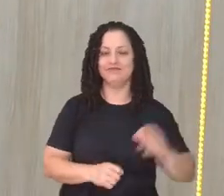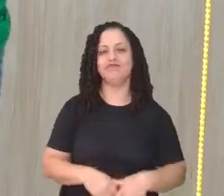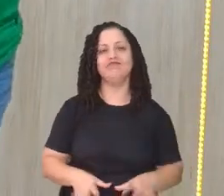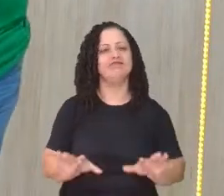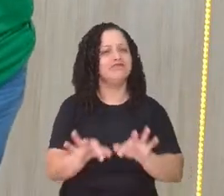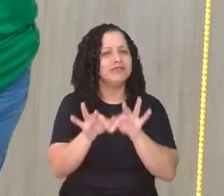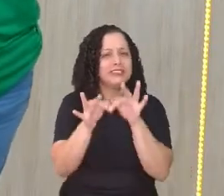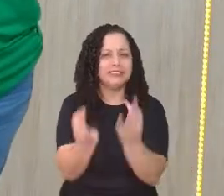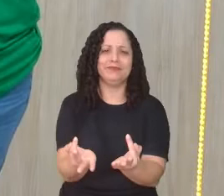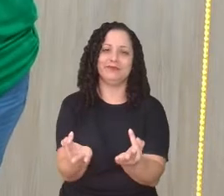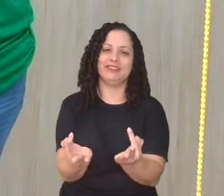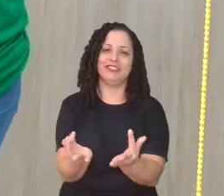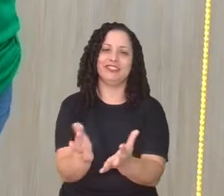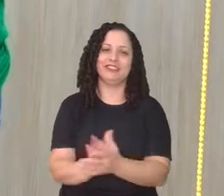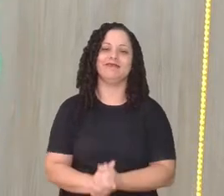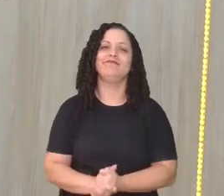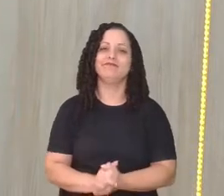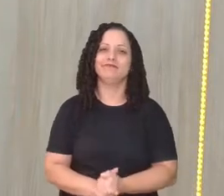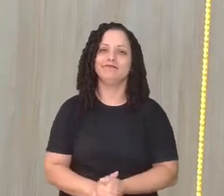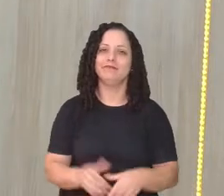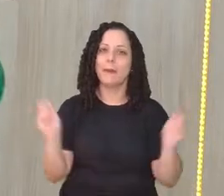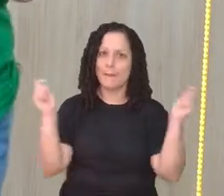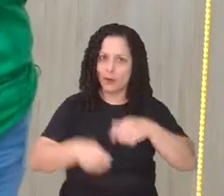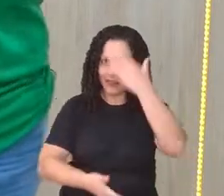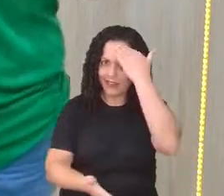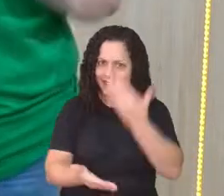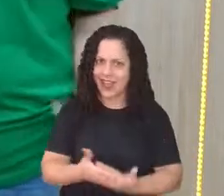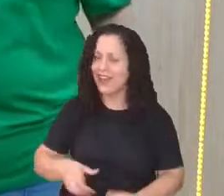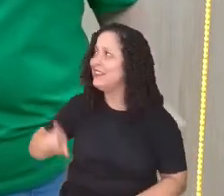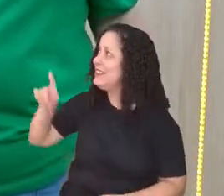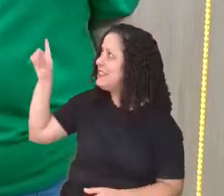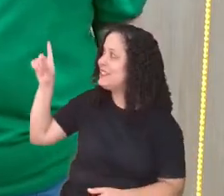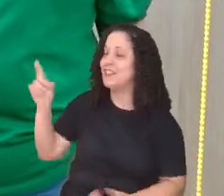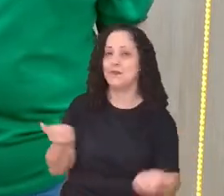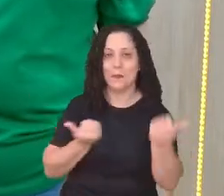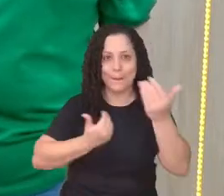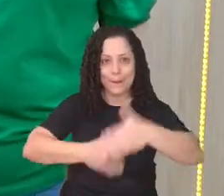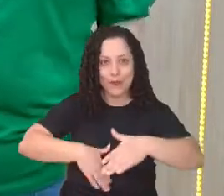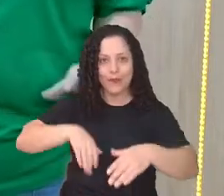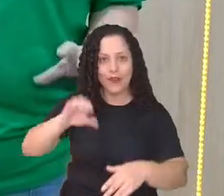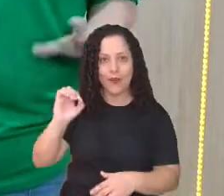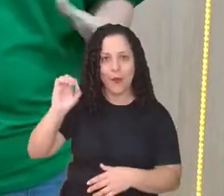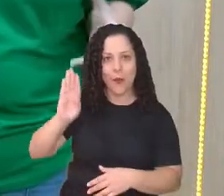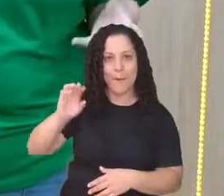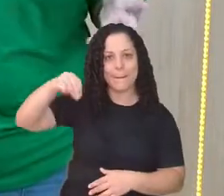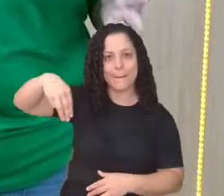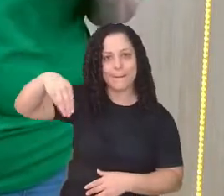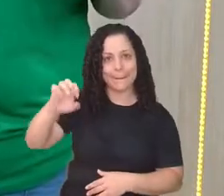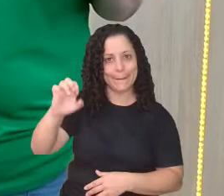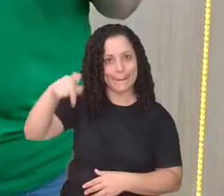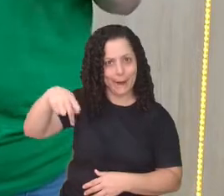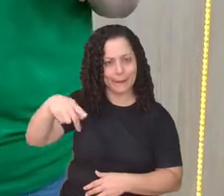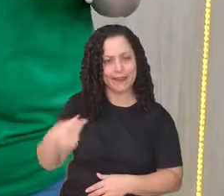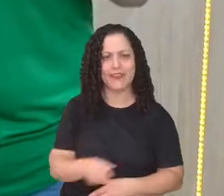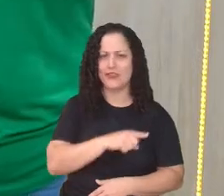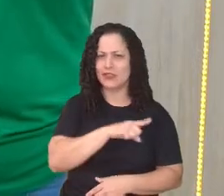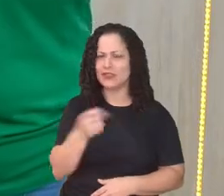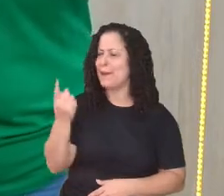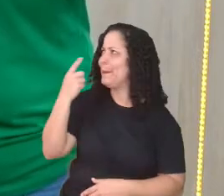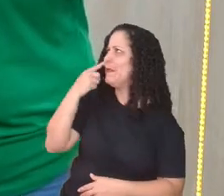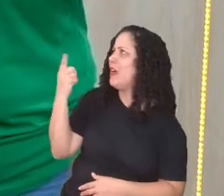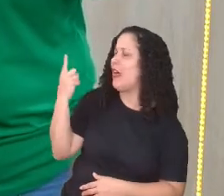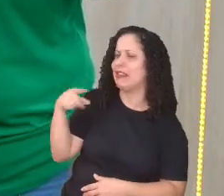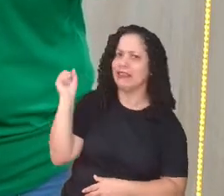Simples. Dá para acreditar que isso é uma questão da OBMEP? Se você ainda não acha tão simples, não